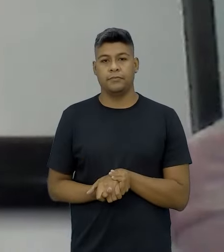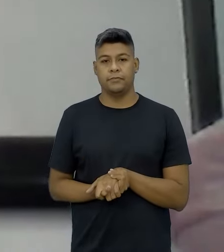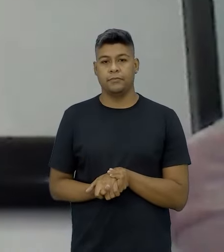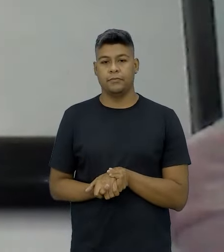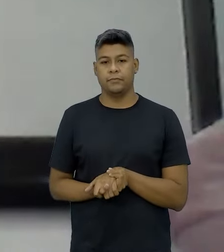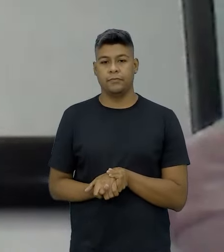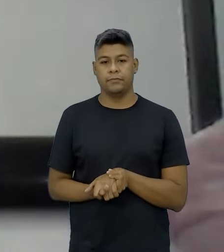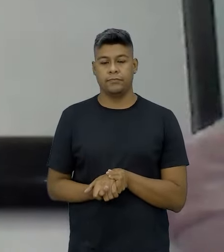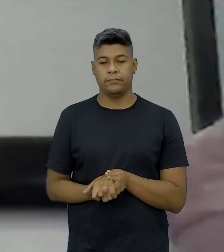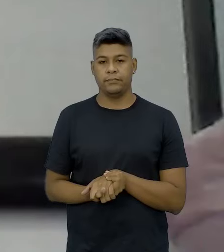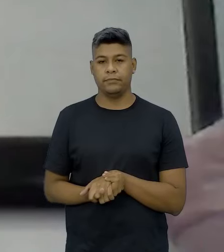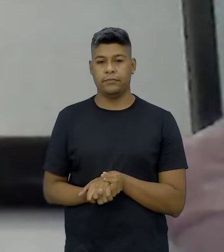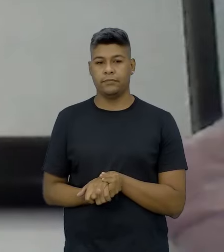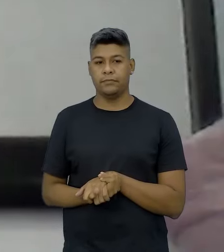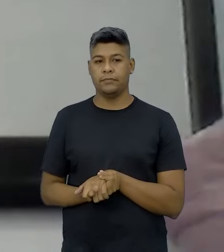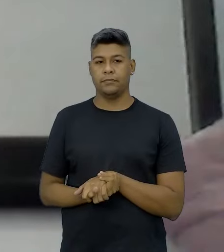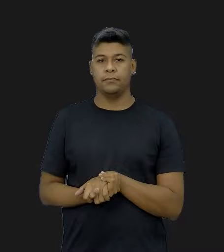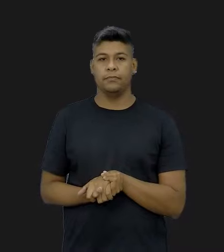Vamos lá.